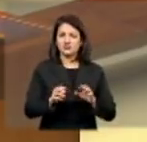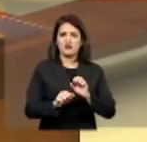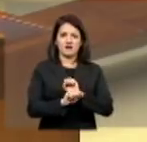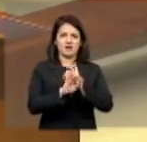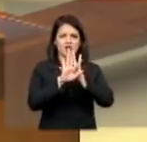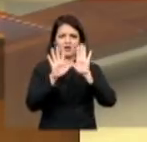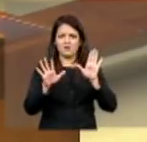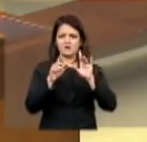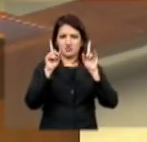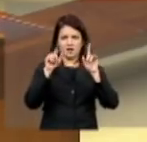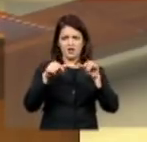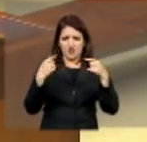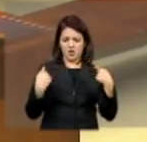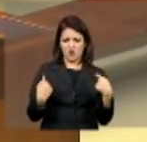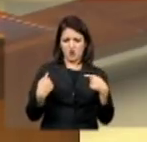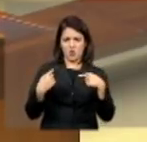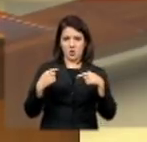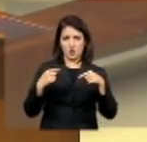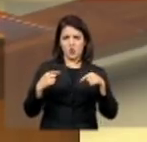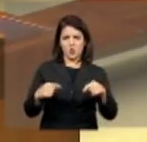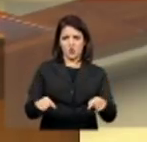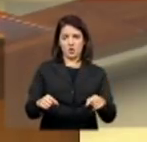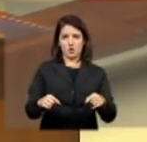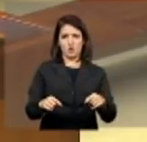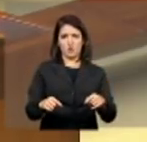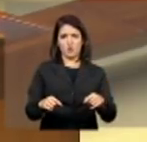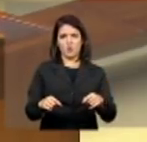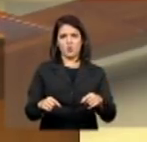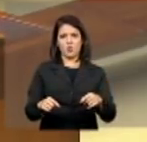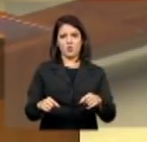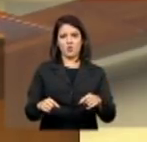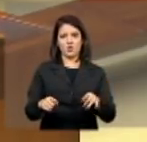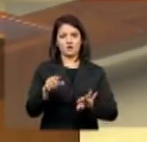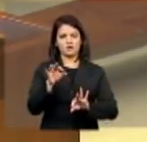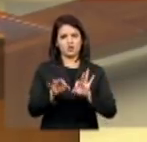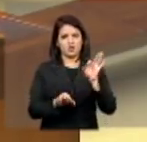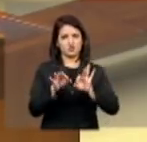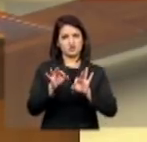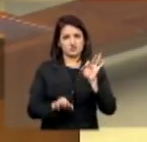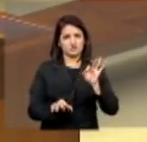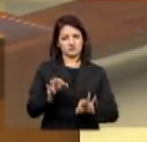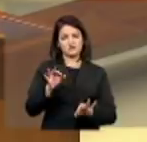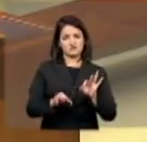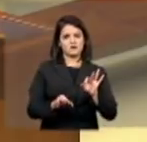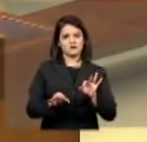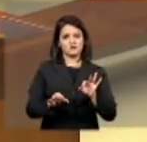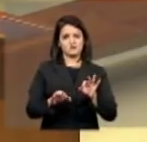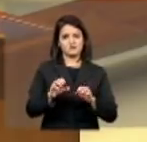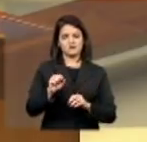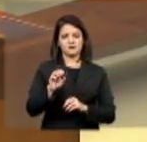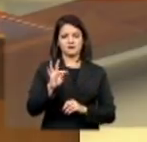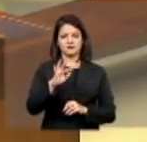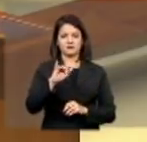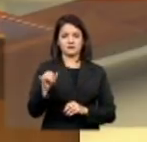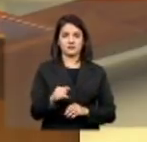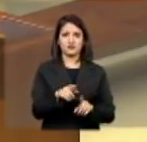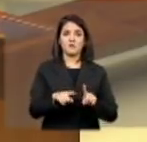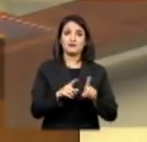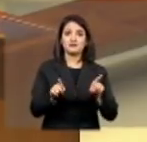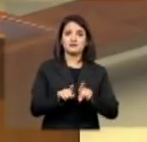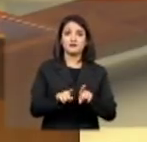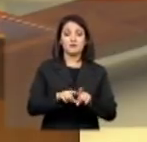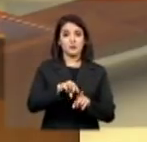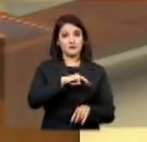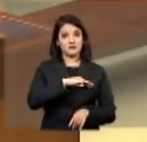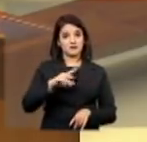jurisprudência dessa é a igreja corte inclusive o parecer do ministério público nesse hábeas corpus é no sentido